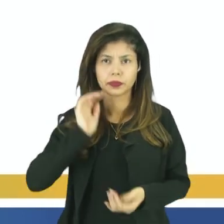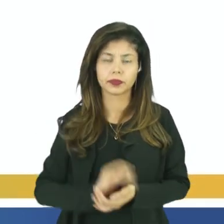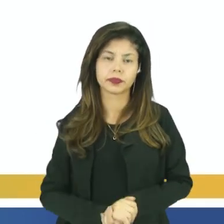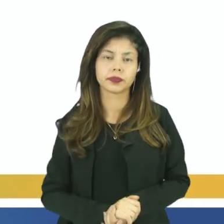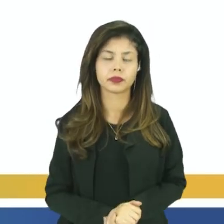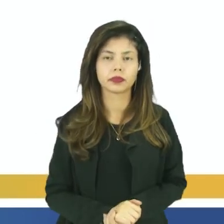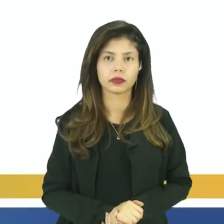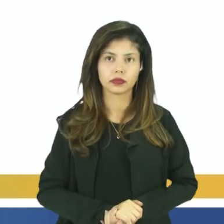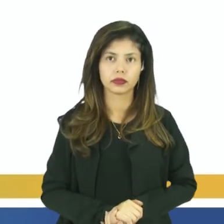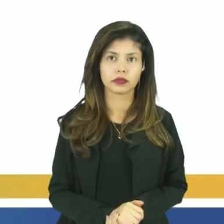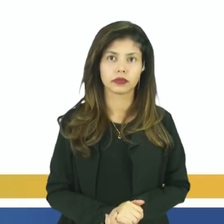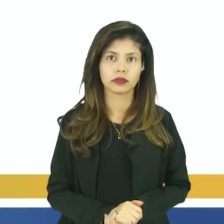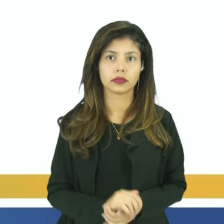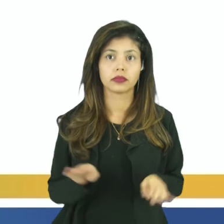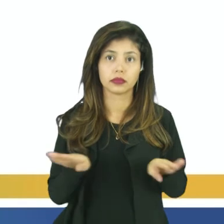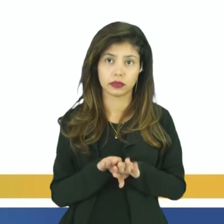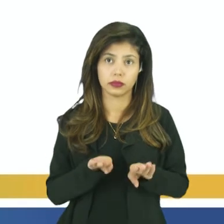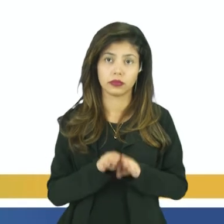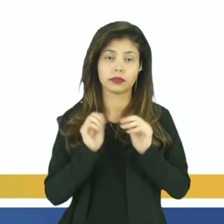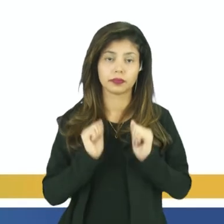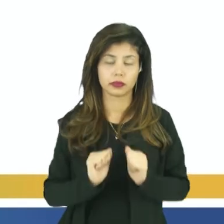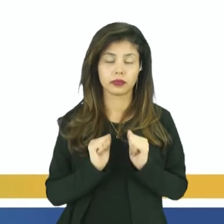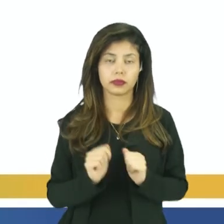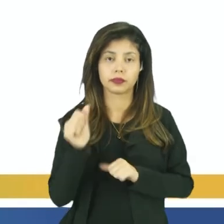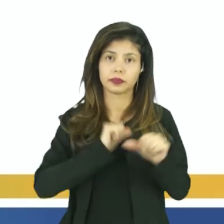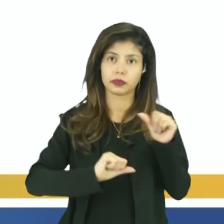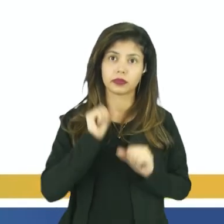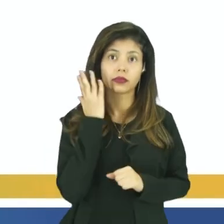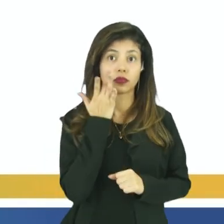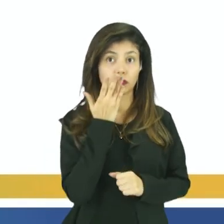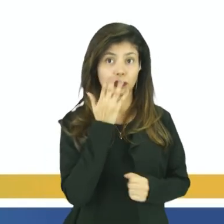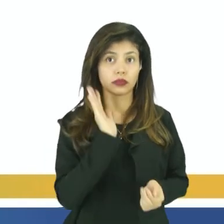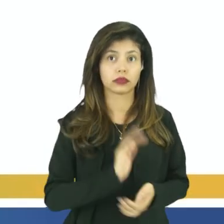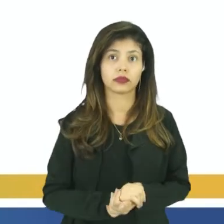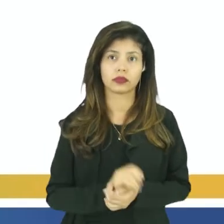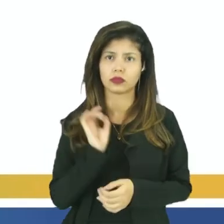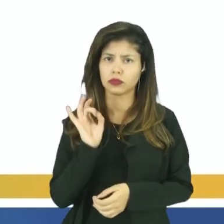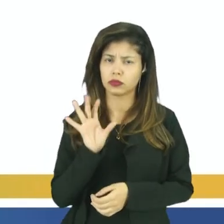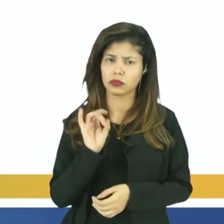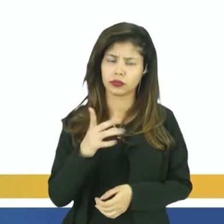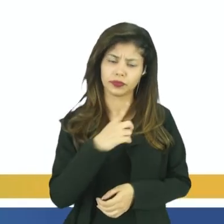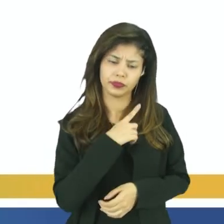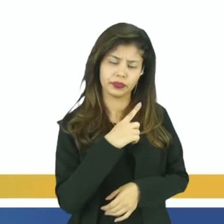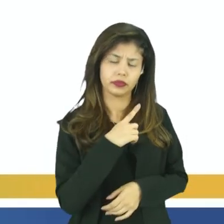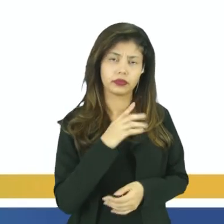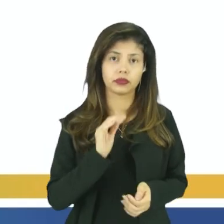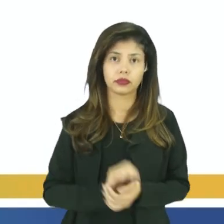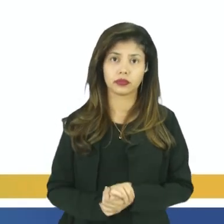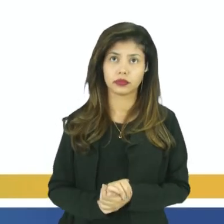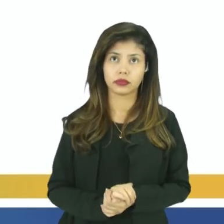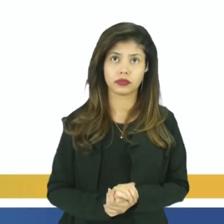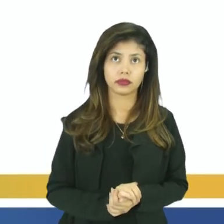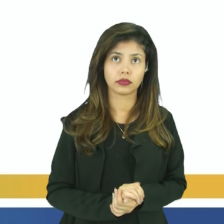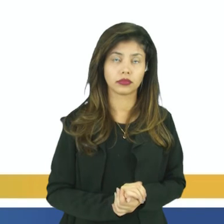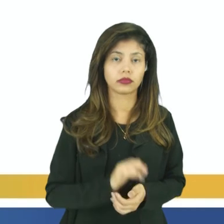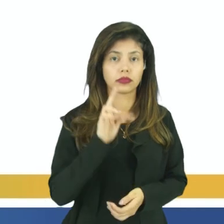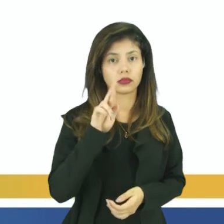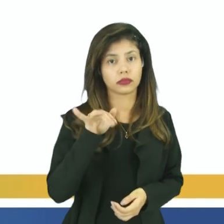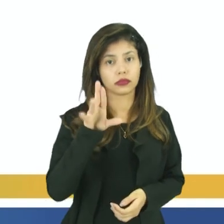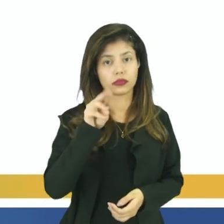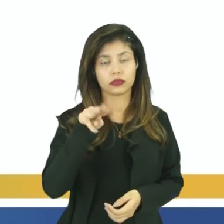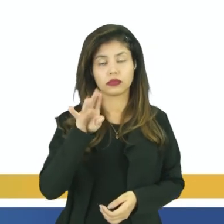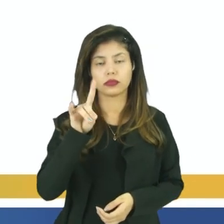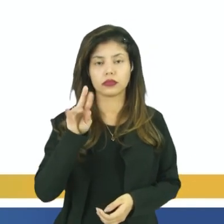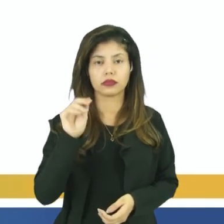certo? Mas nós também podemos trocar a cor. E aí basta você ter afinidade com as ferramentas para a